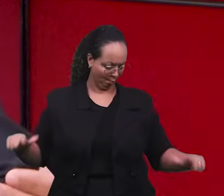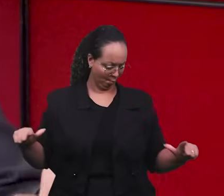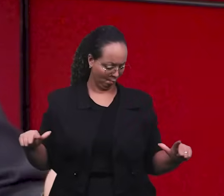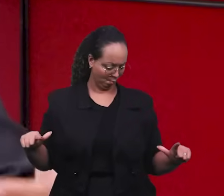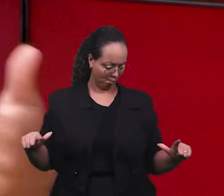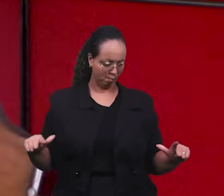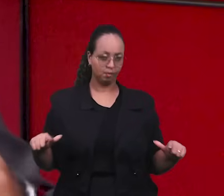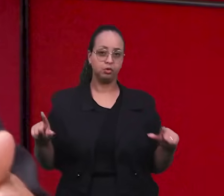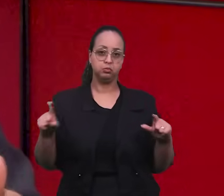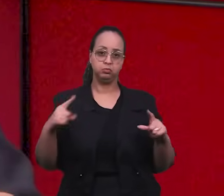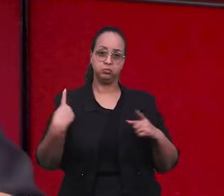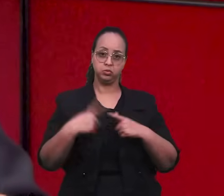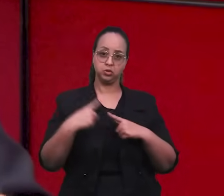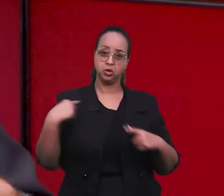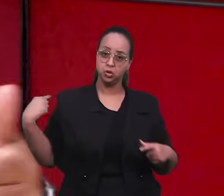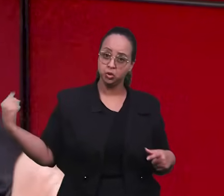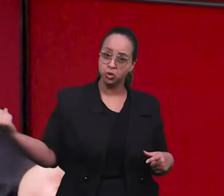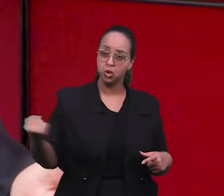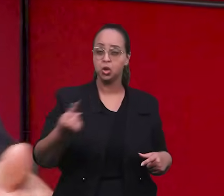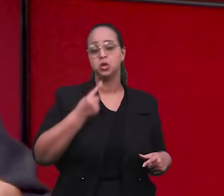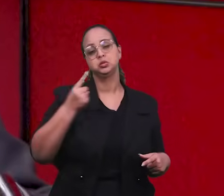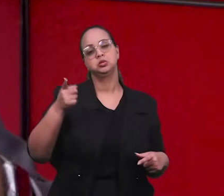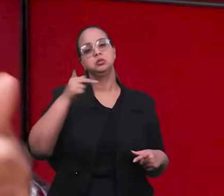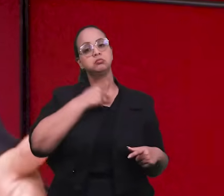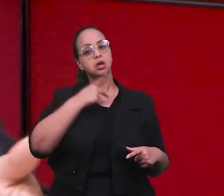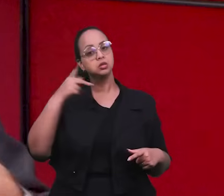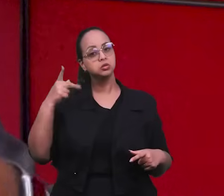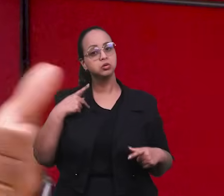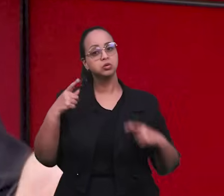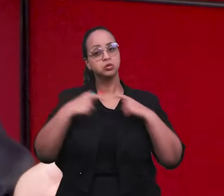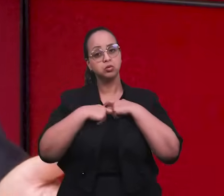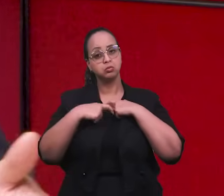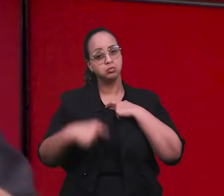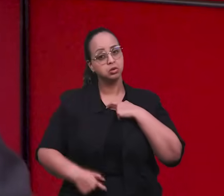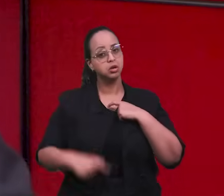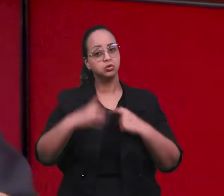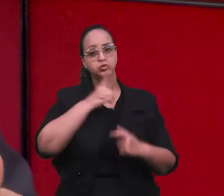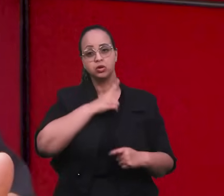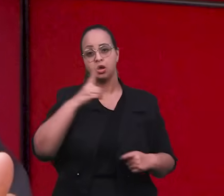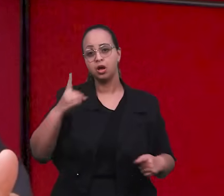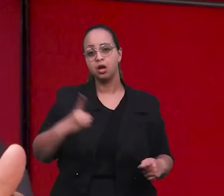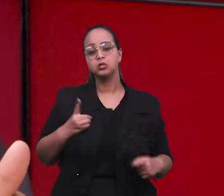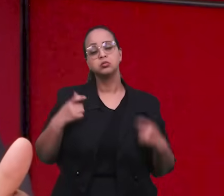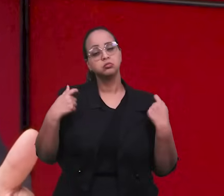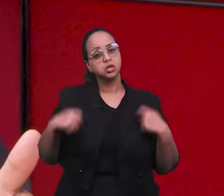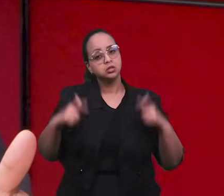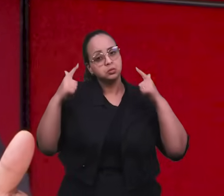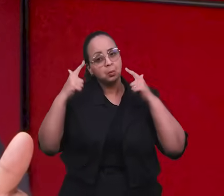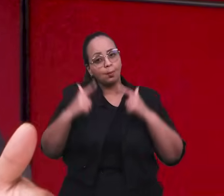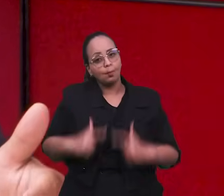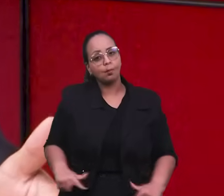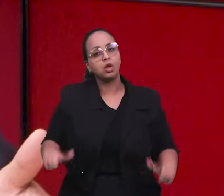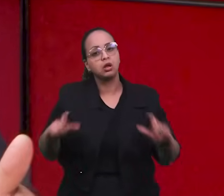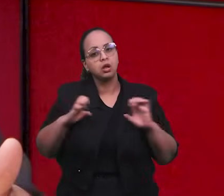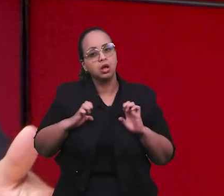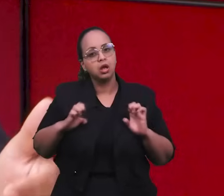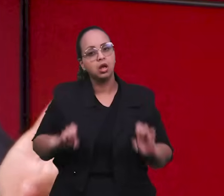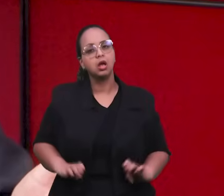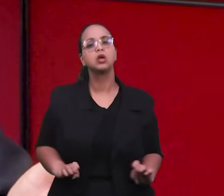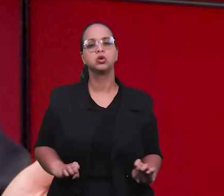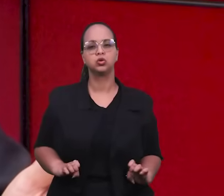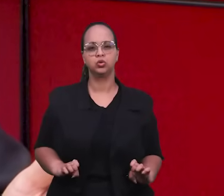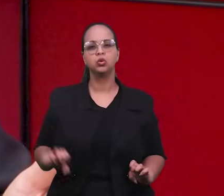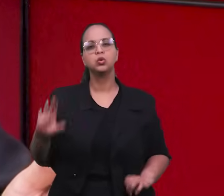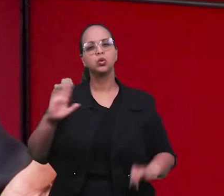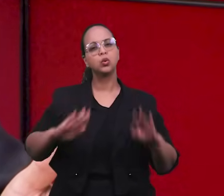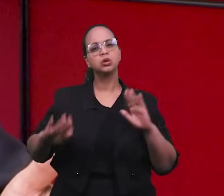ao diácono, falo nós, como pastores, como obreiros, como os diáconos, né? Precisamos ser sóbrios em tudo, né? Equilíbrio em